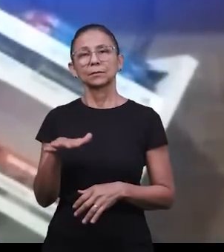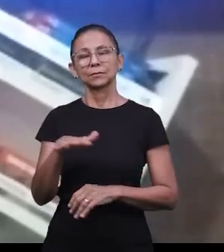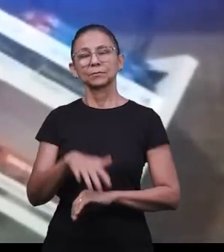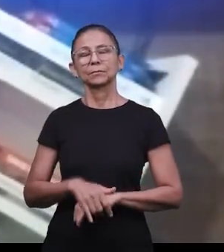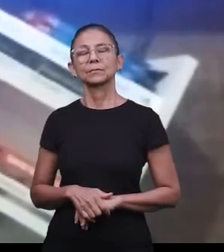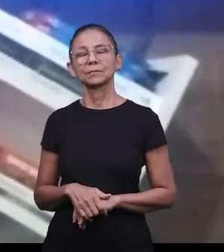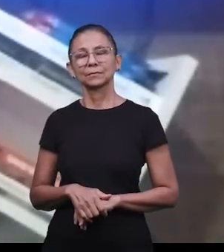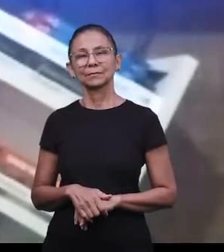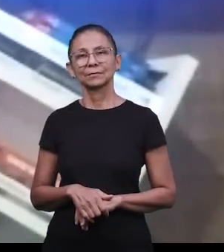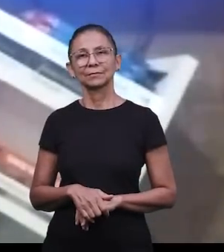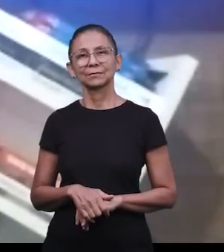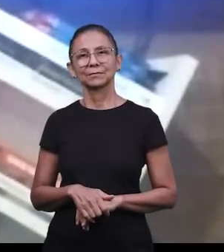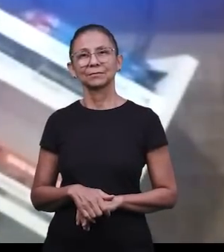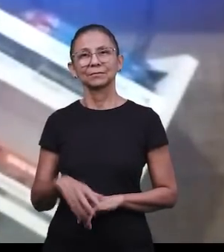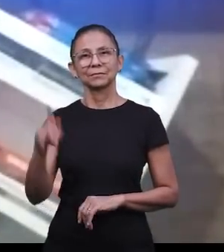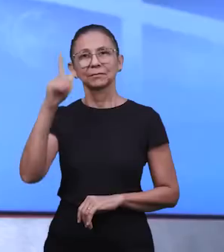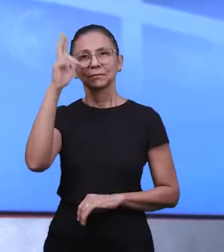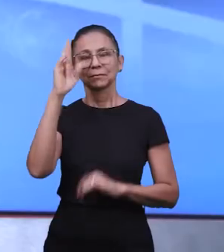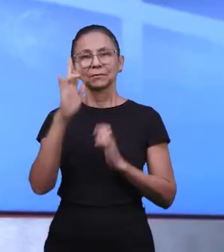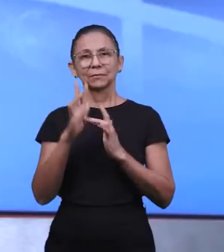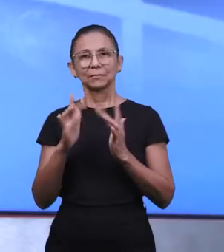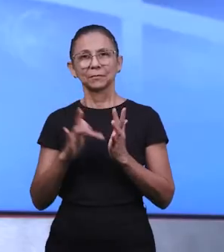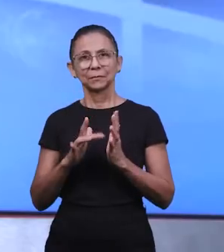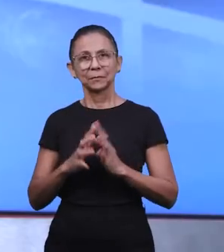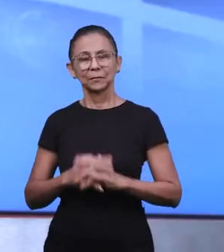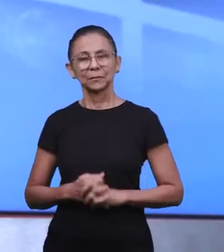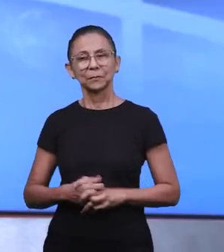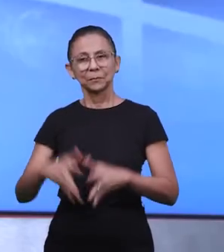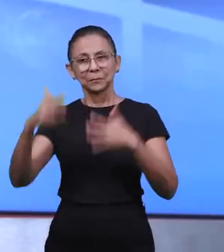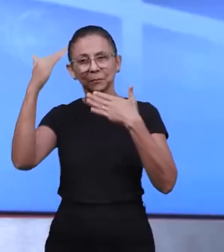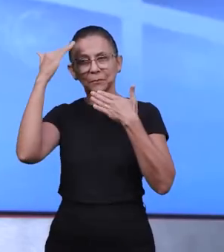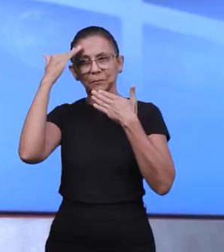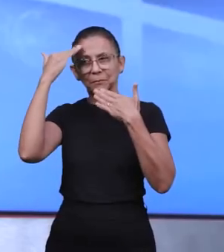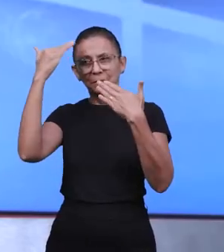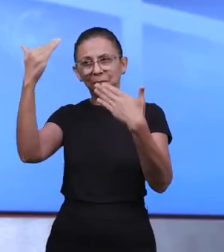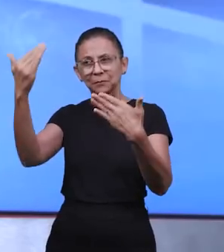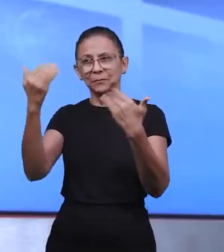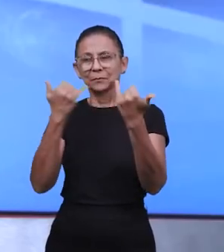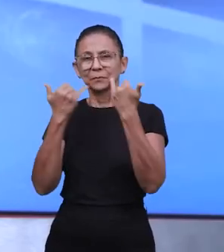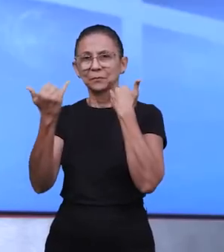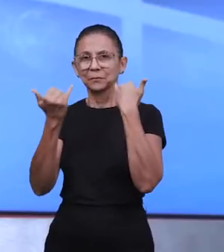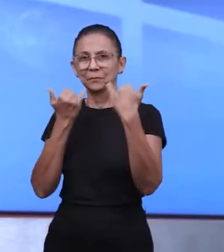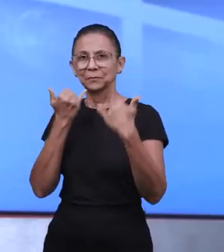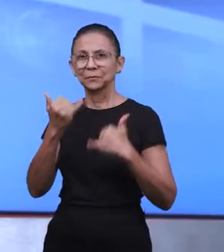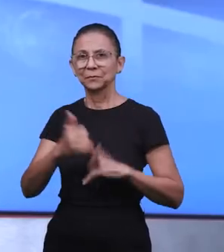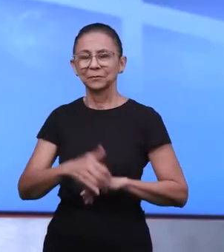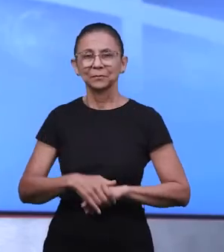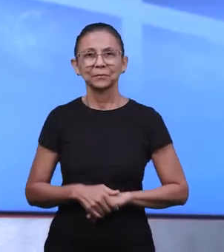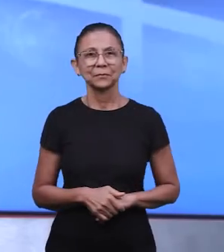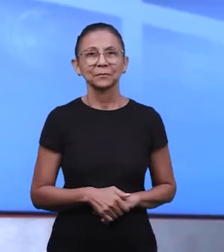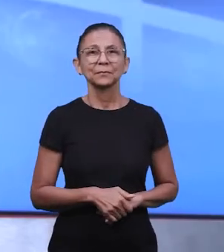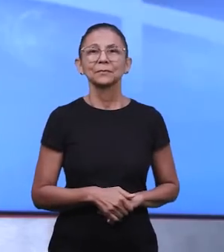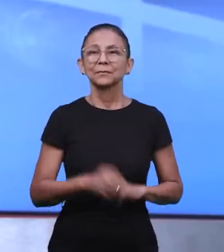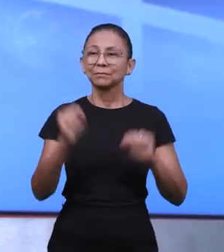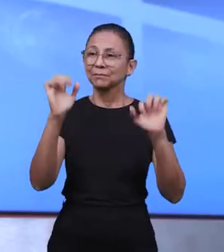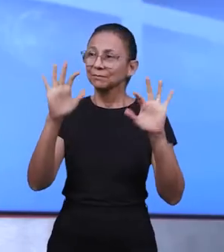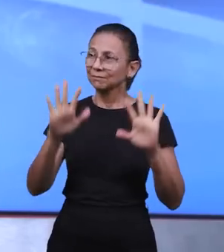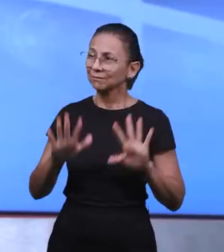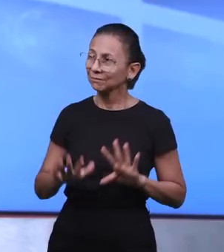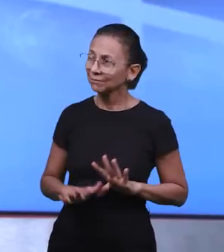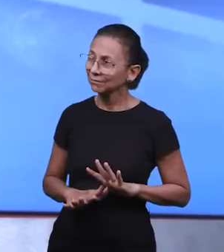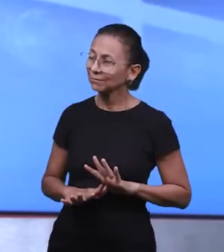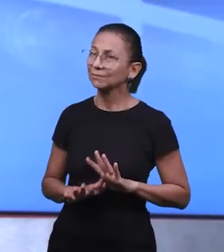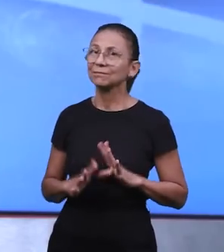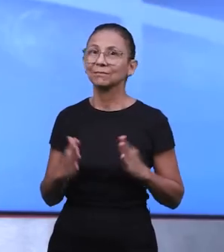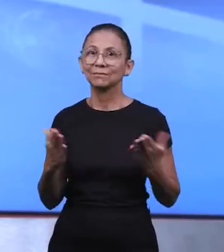A todos, a paz do Senhor Jesus. Obrigado, Márcio, pelas suas informações. Estreia abençoada, que Deus abençoe sua vida e aos